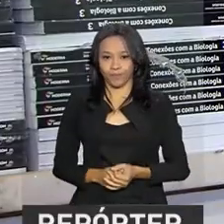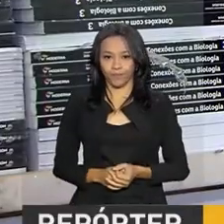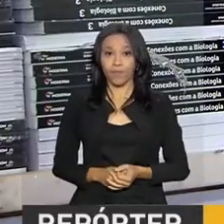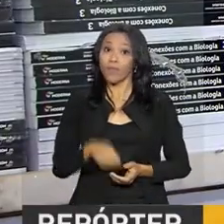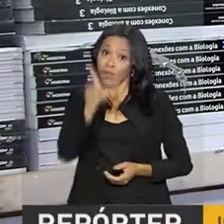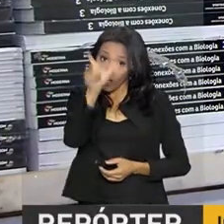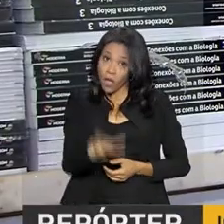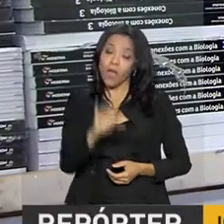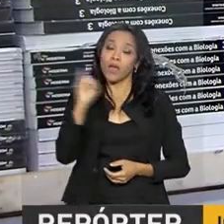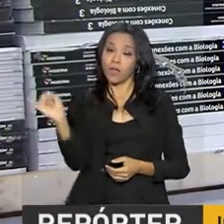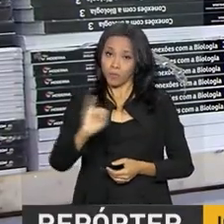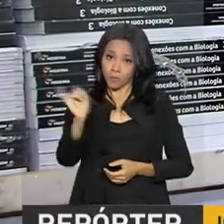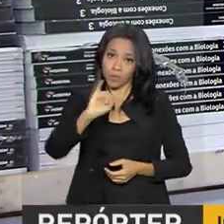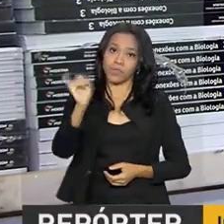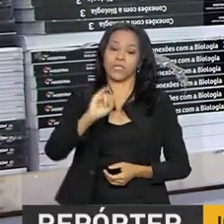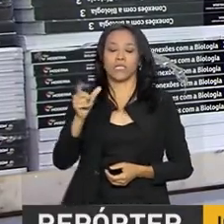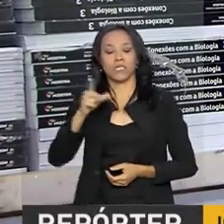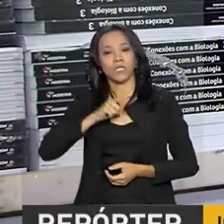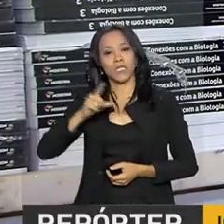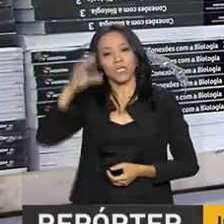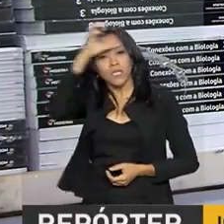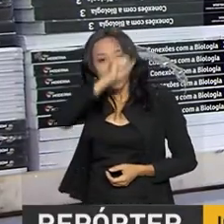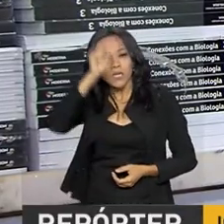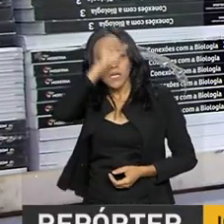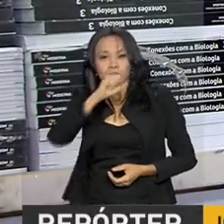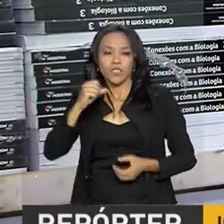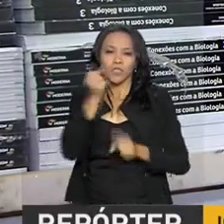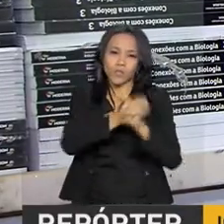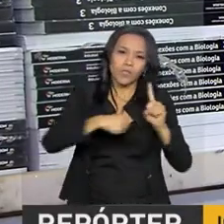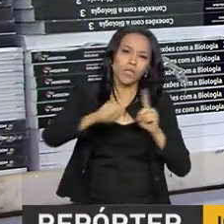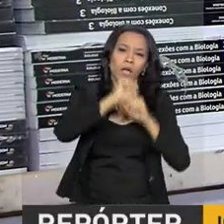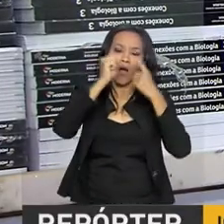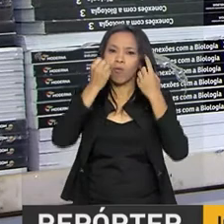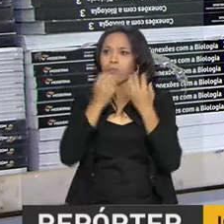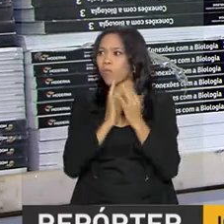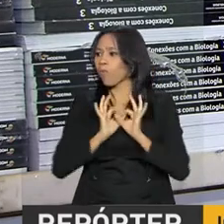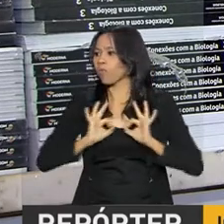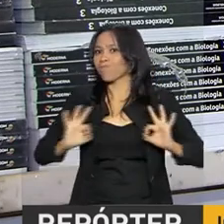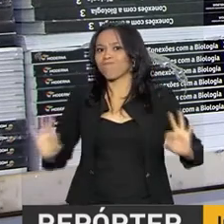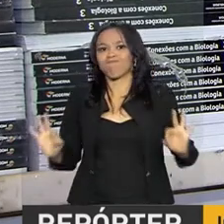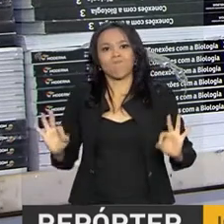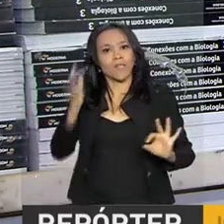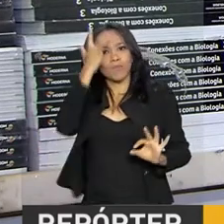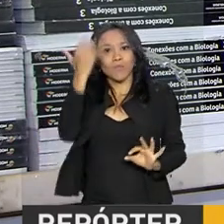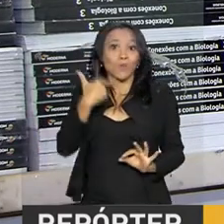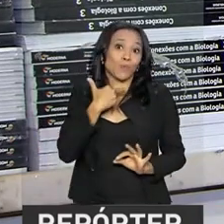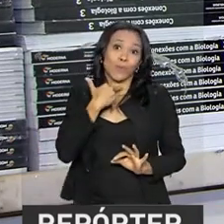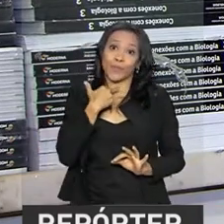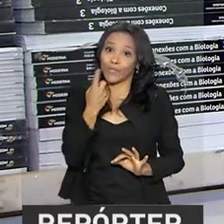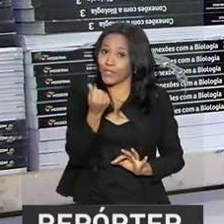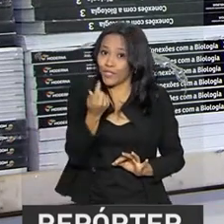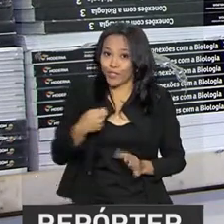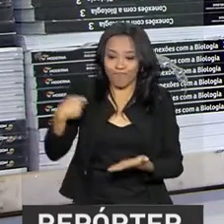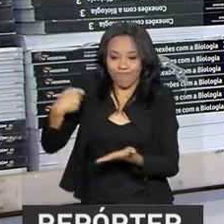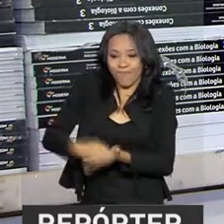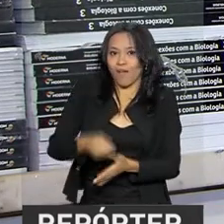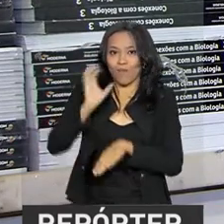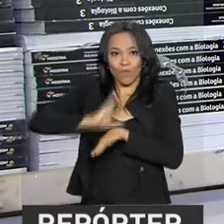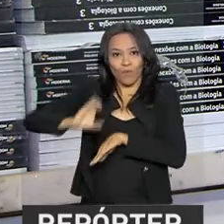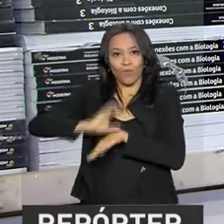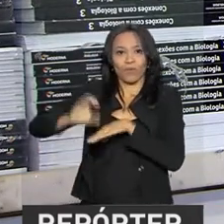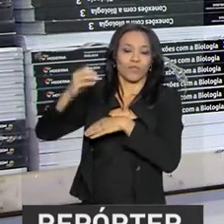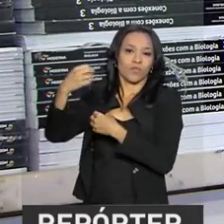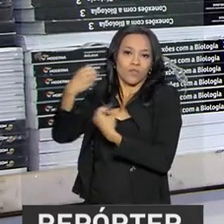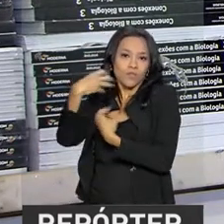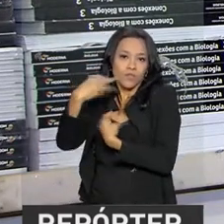importantíssimo é tem um ganho estudantil social enorme já que as pessoas que não podem né curso algo